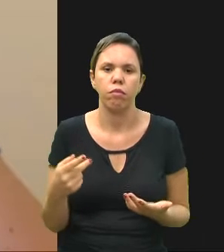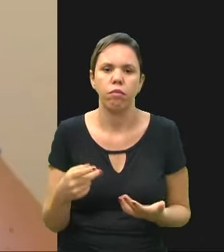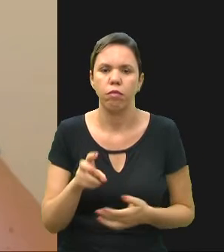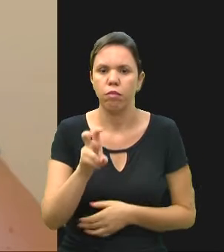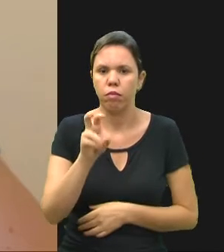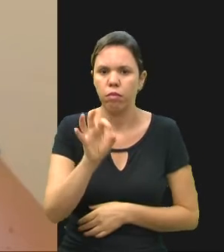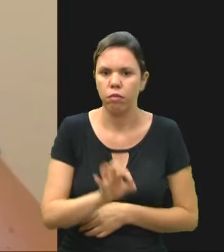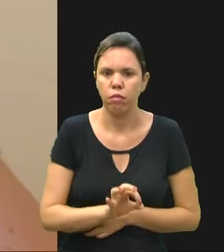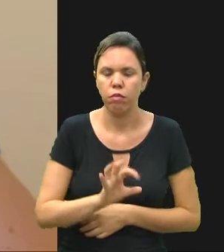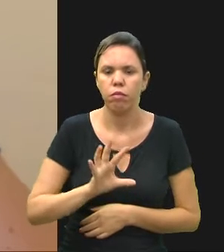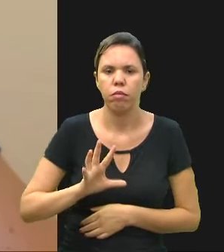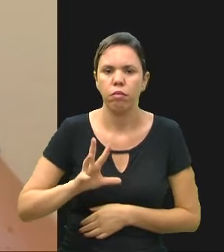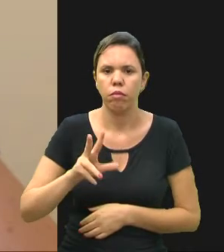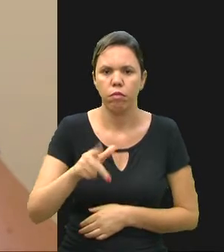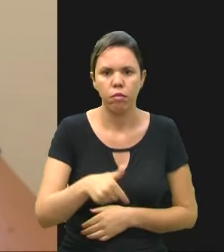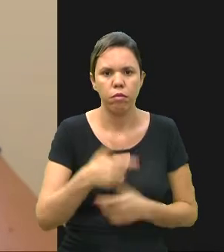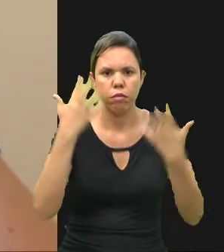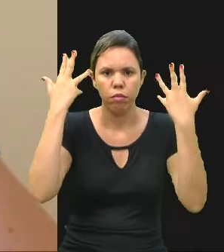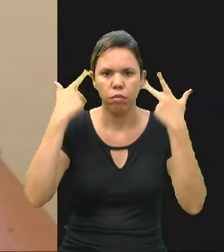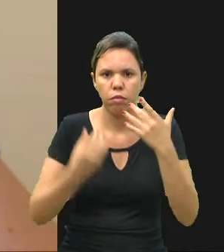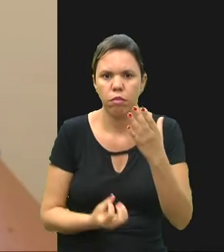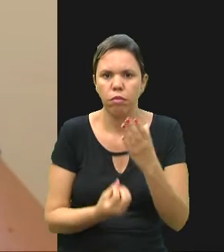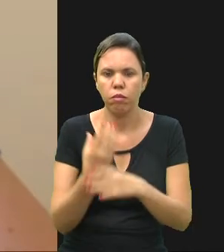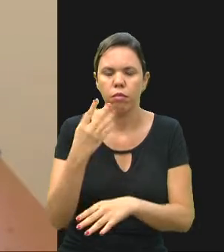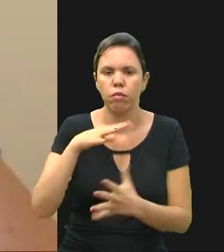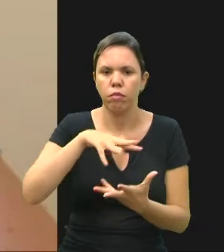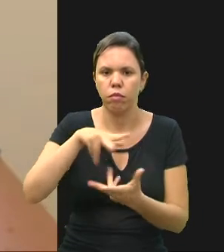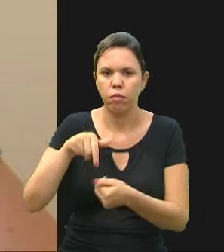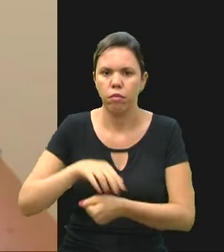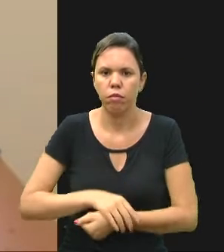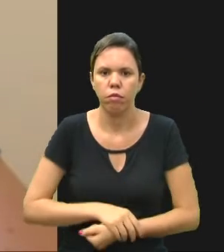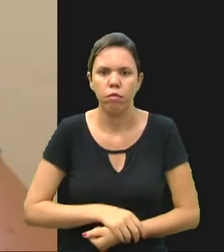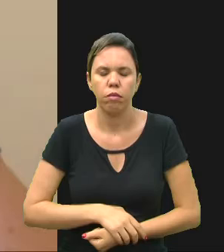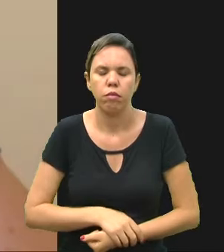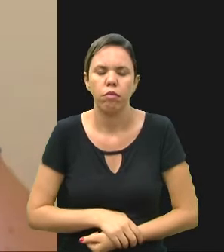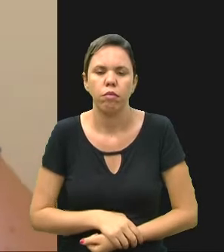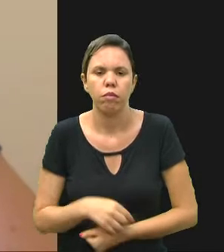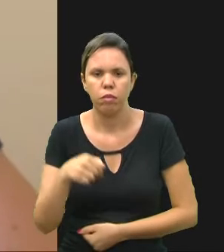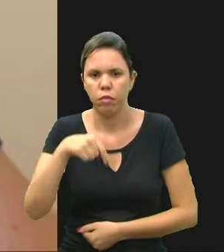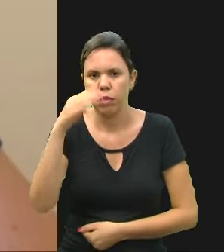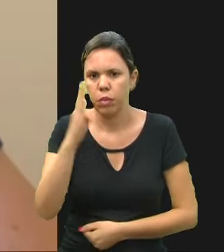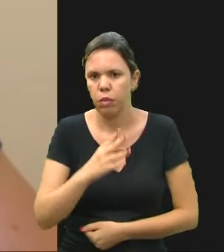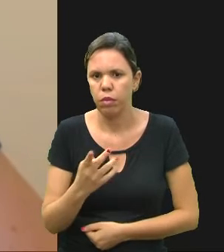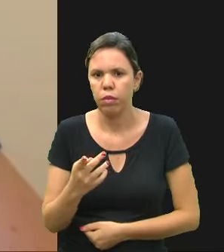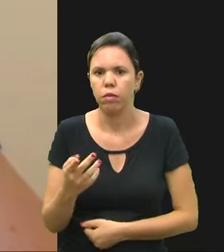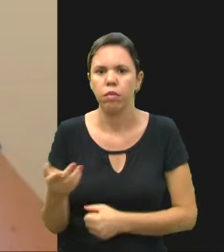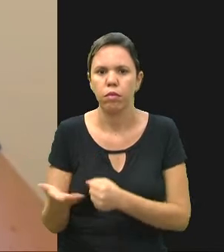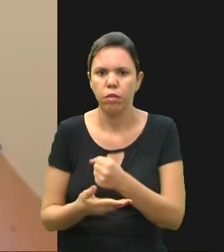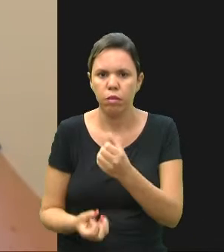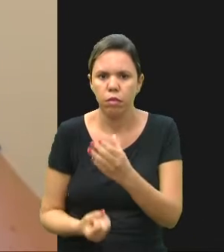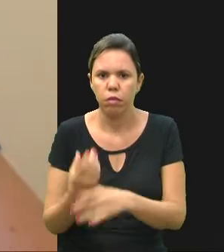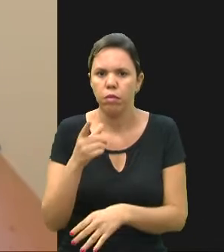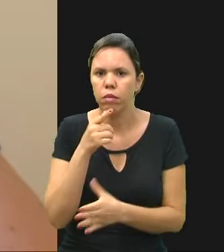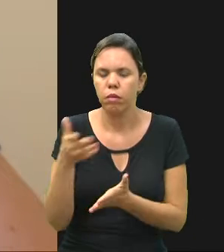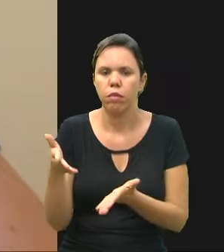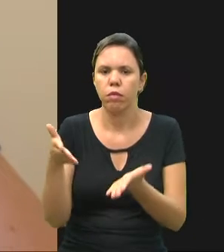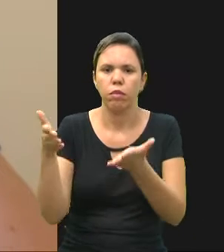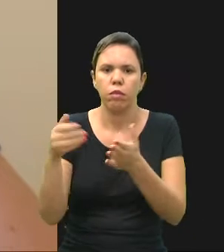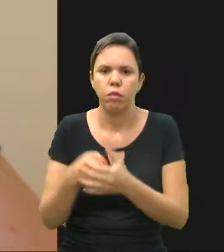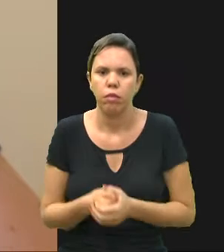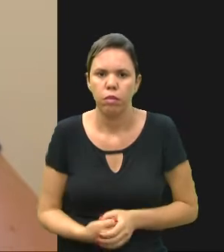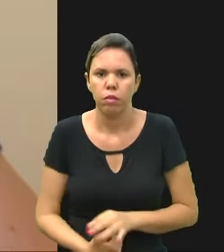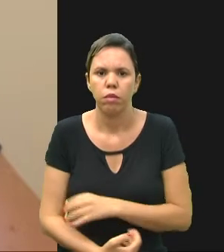por 5% de todas as espécies que ocorrem no nosso planeta, e aqui no Brasil é o berço das nossas águas, né,